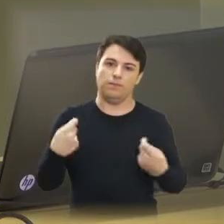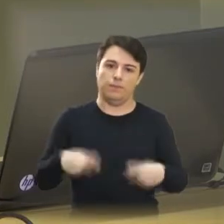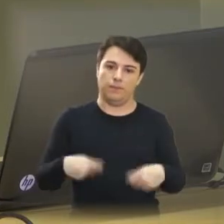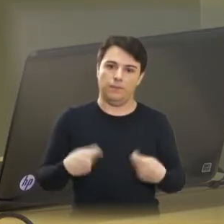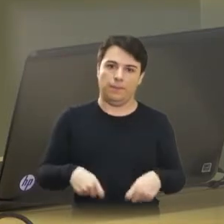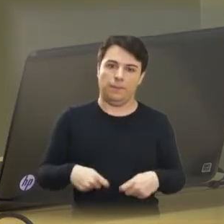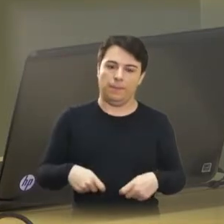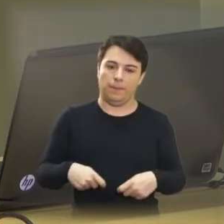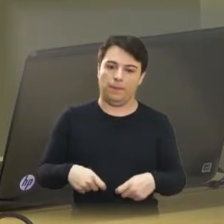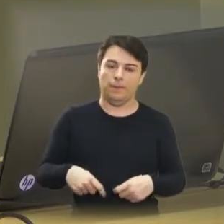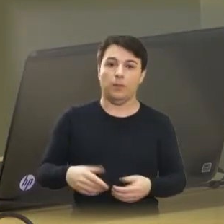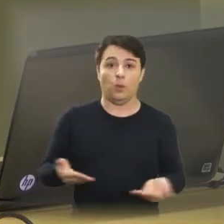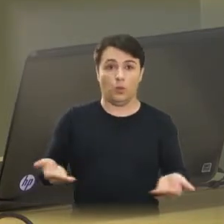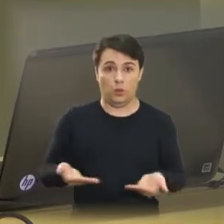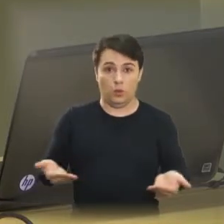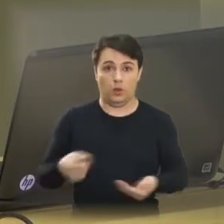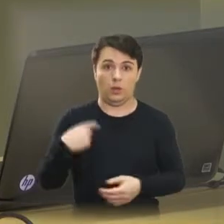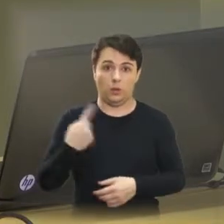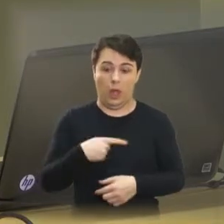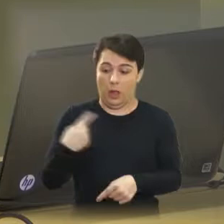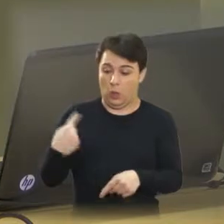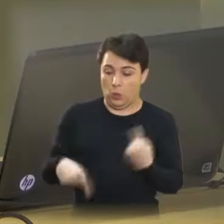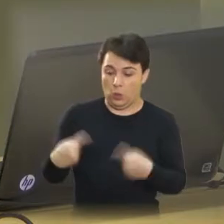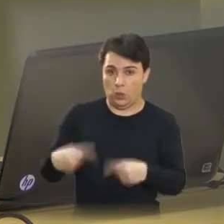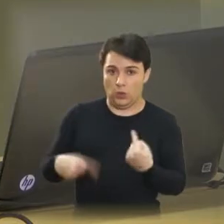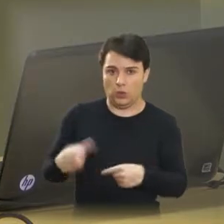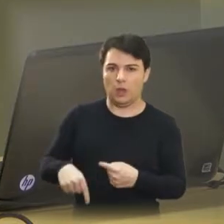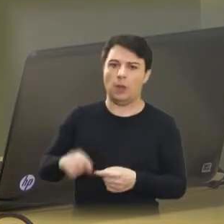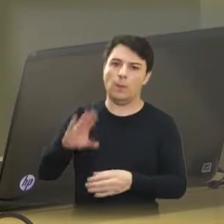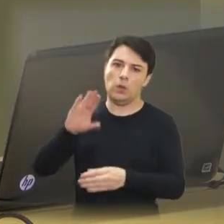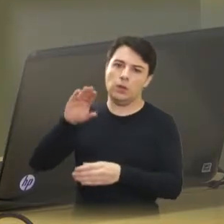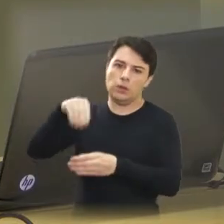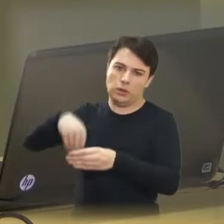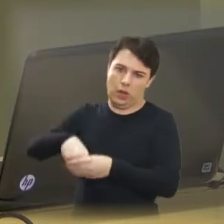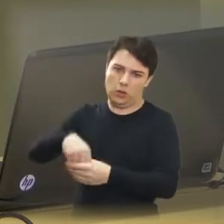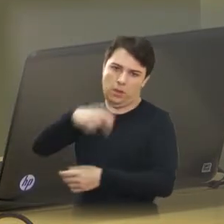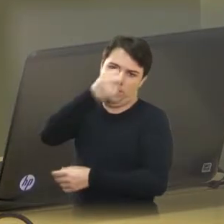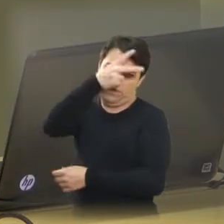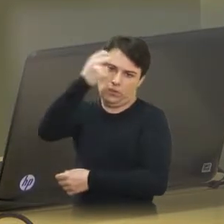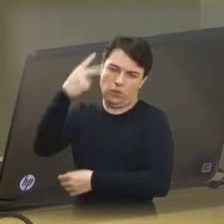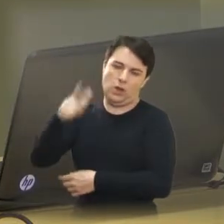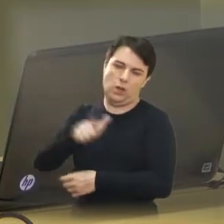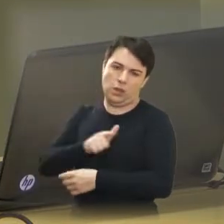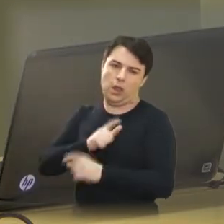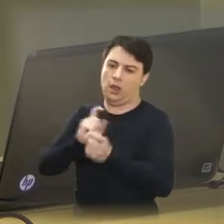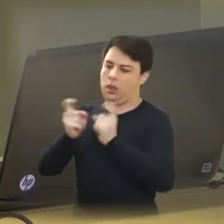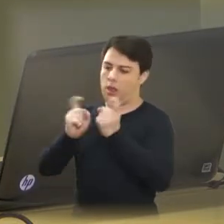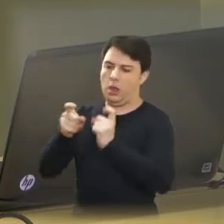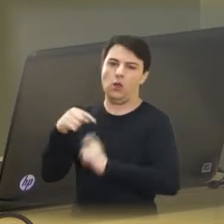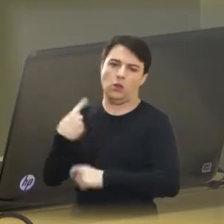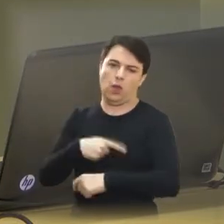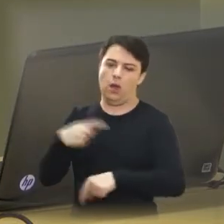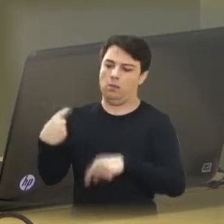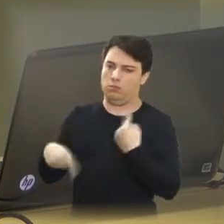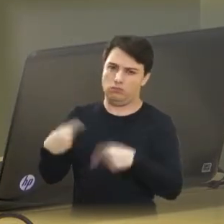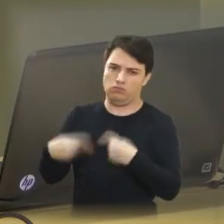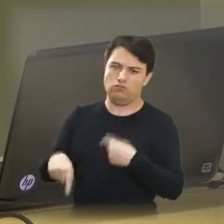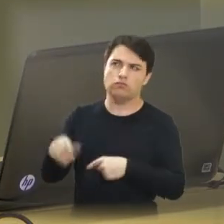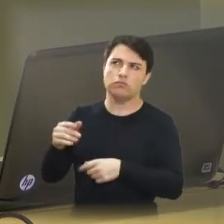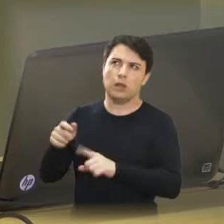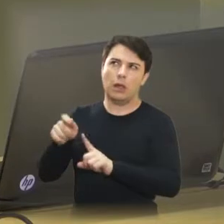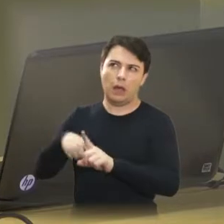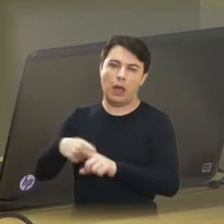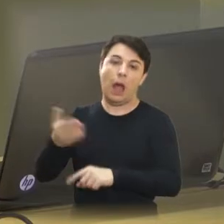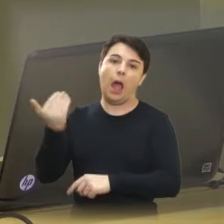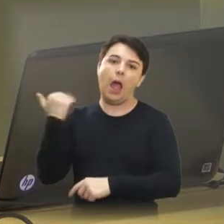conseguir regulamentar. Nós estamos discutindo o RIV no Compua. Todas essas adequações que nós estamos propondo, nós já discutimos no Compua desde